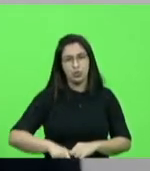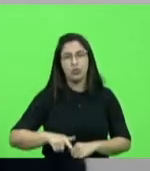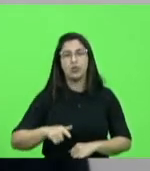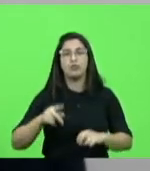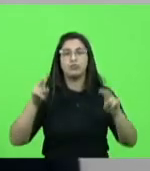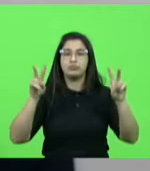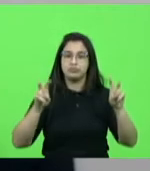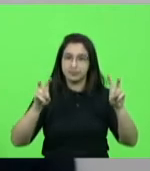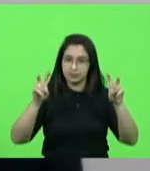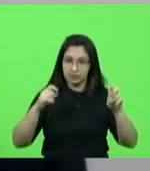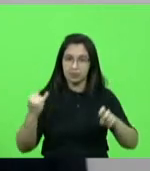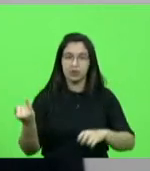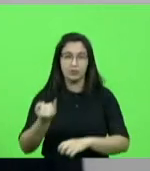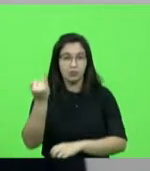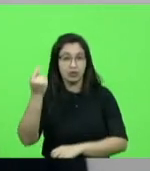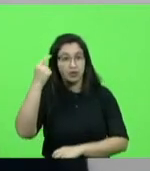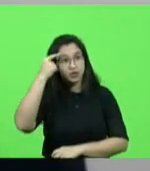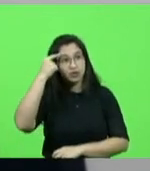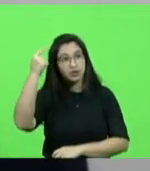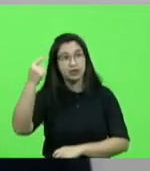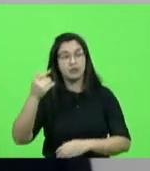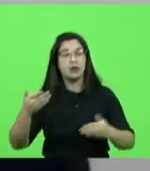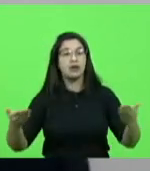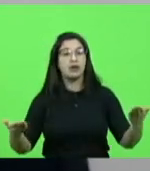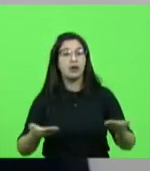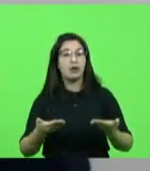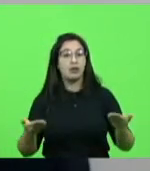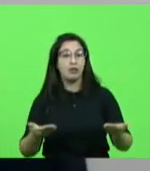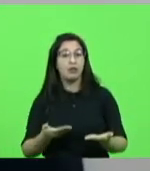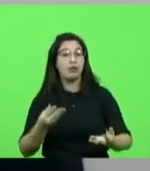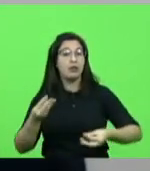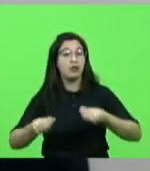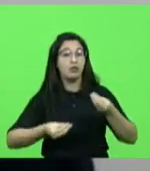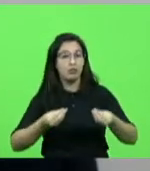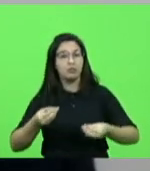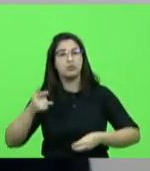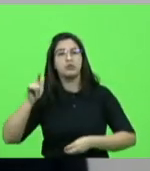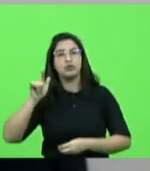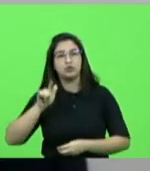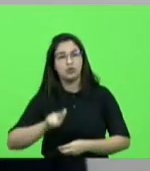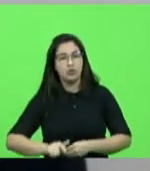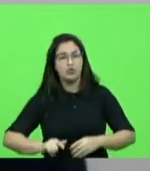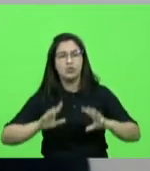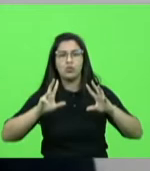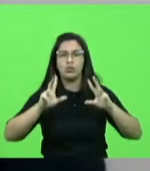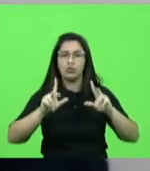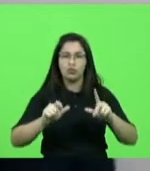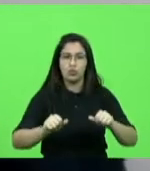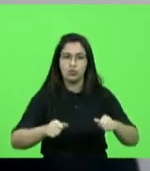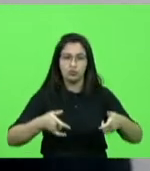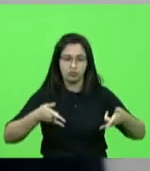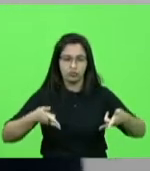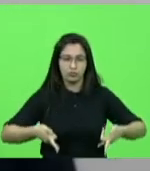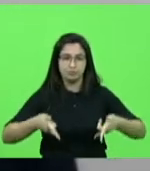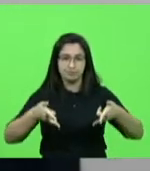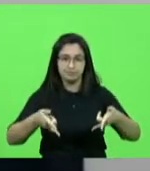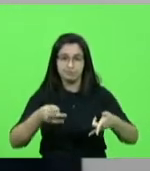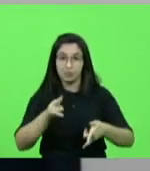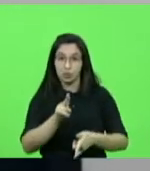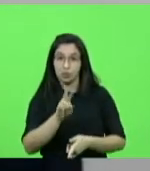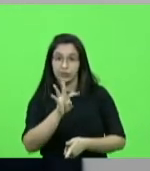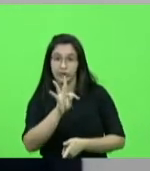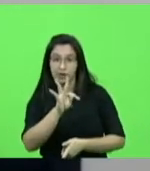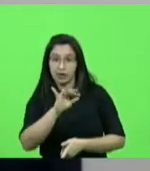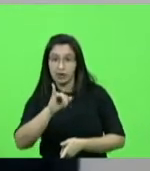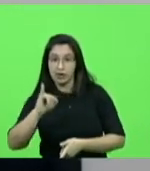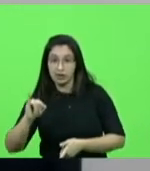assunto, lembrar também que, nesse momento, nós estamos novamente com todos os leitos de UTI lotados em